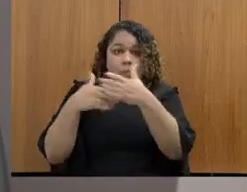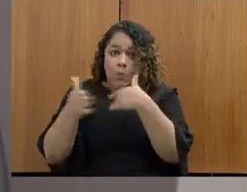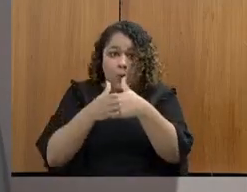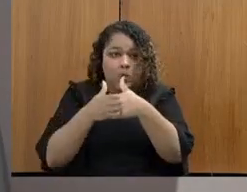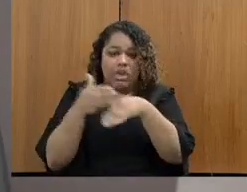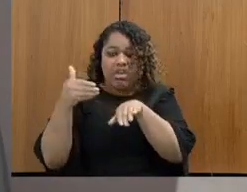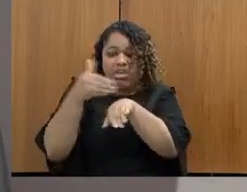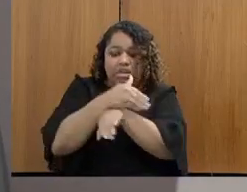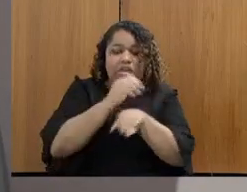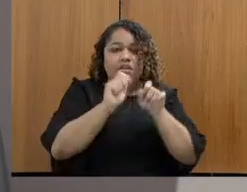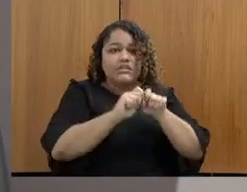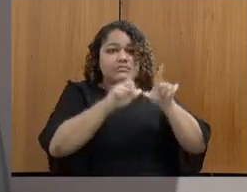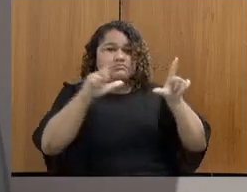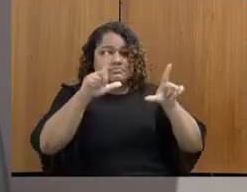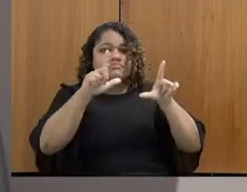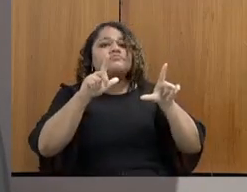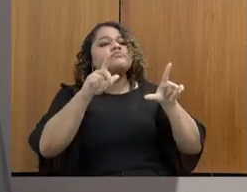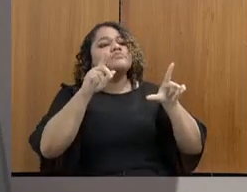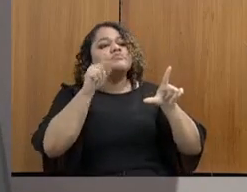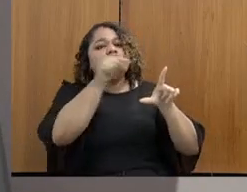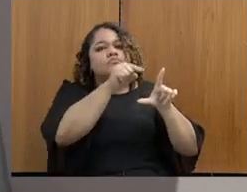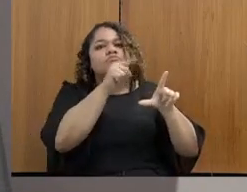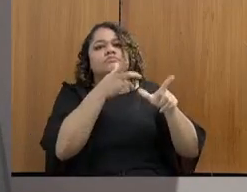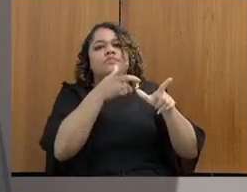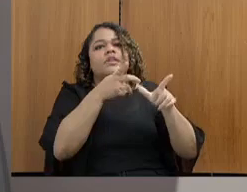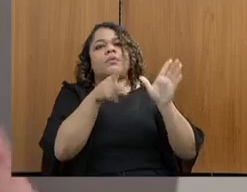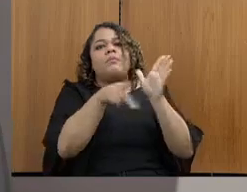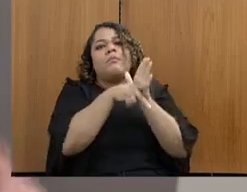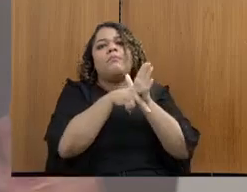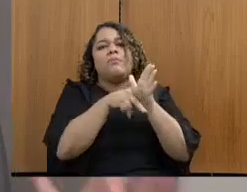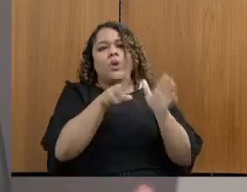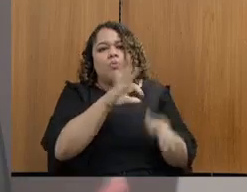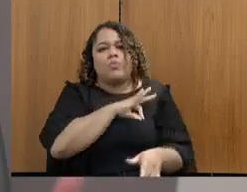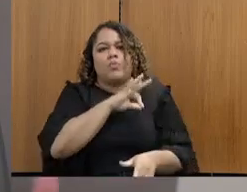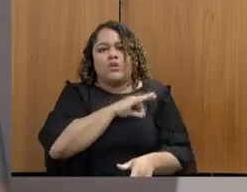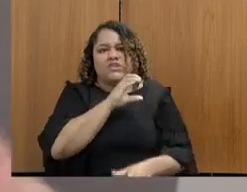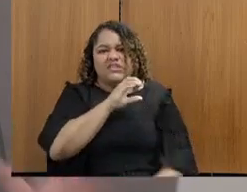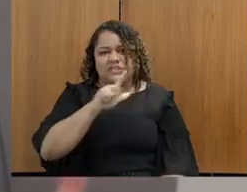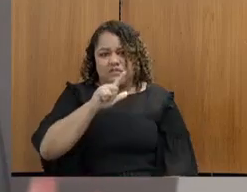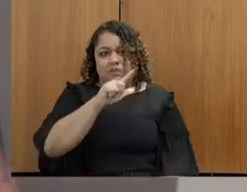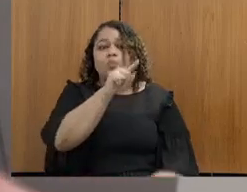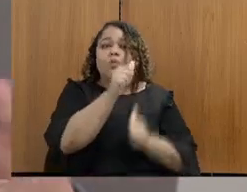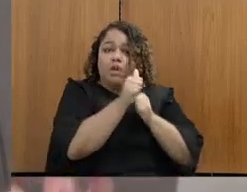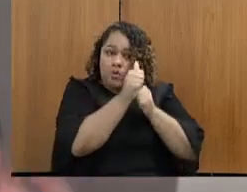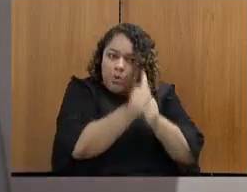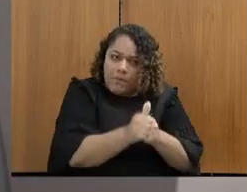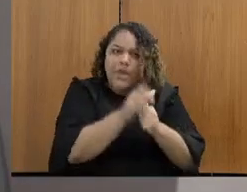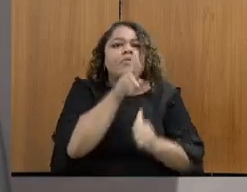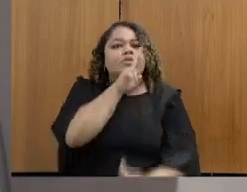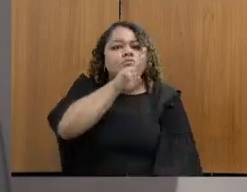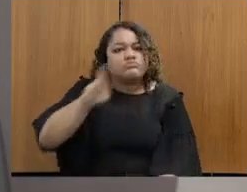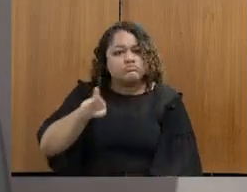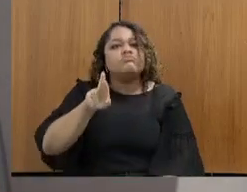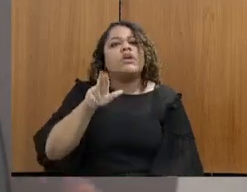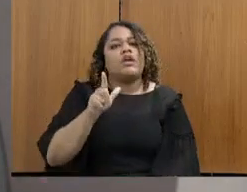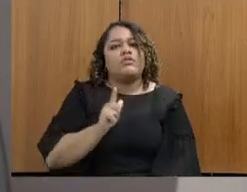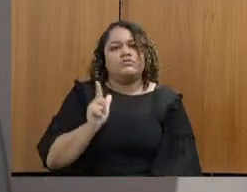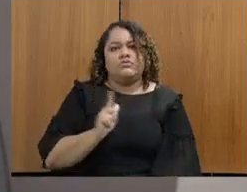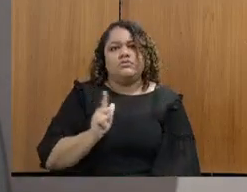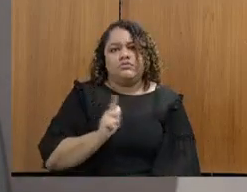redes da Polícia Civil né e há um acompanhamento e a uma resposta né especialmente em casos